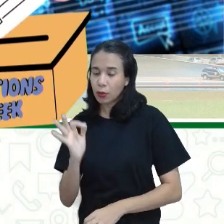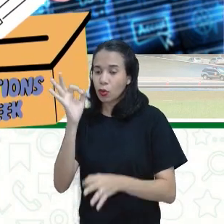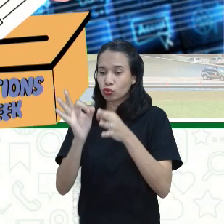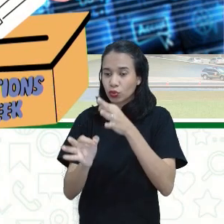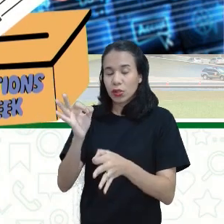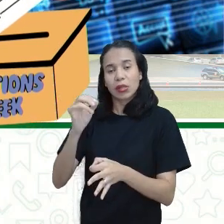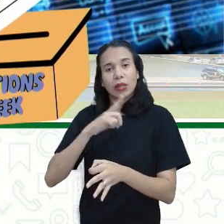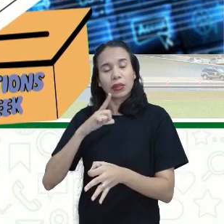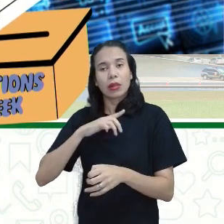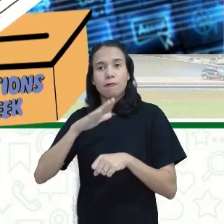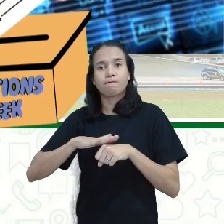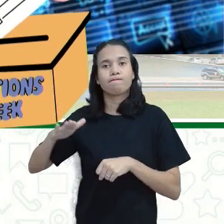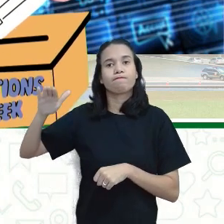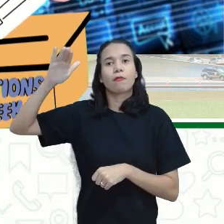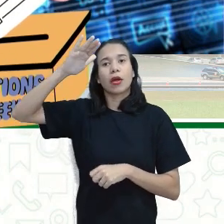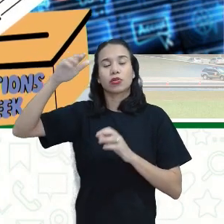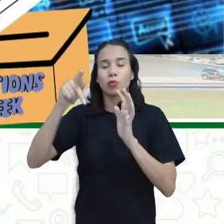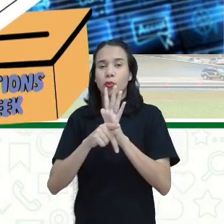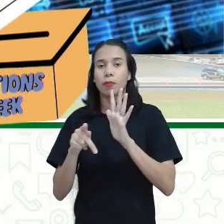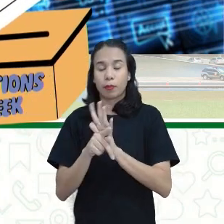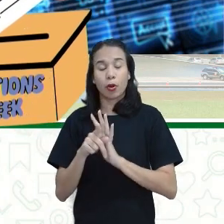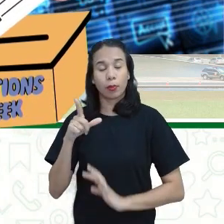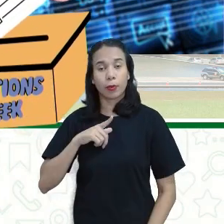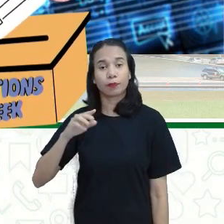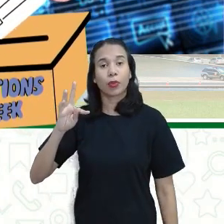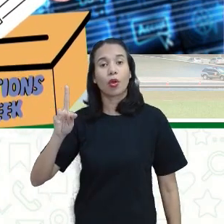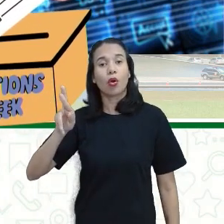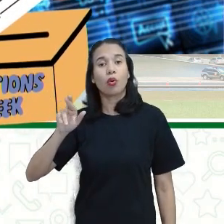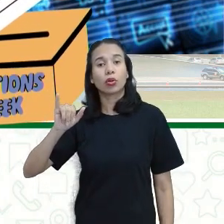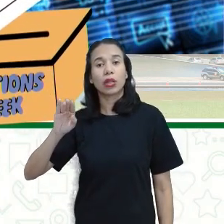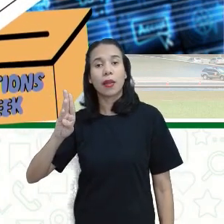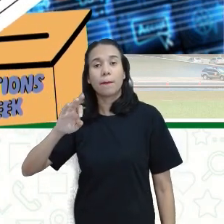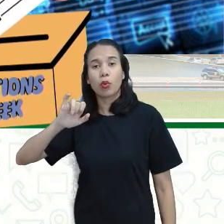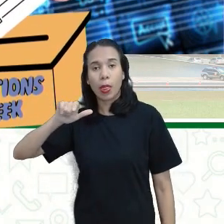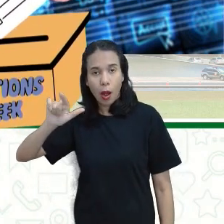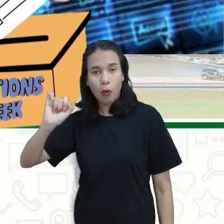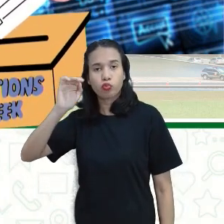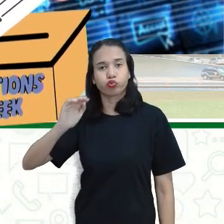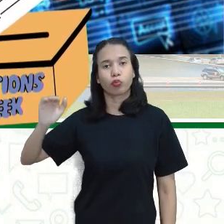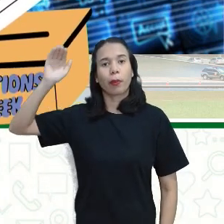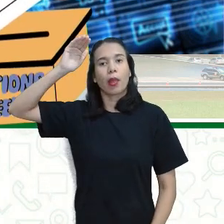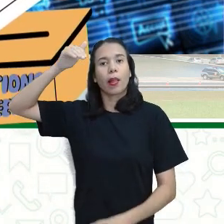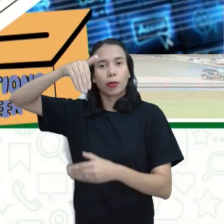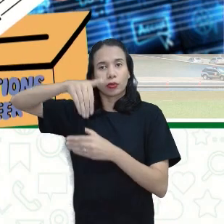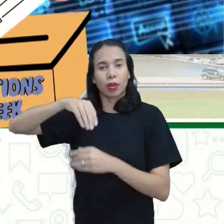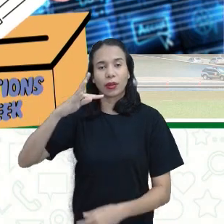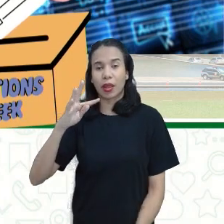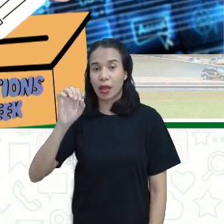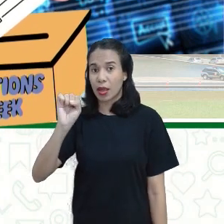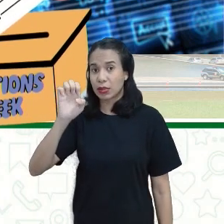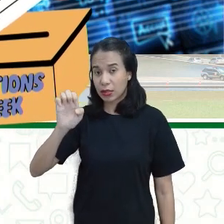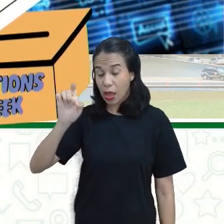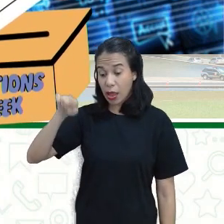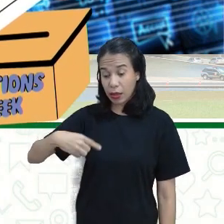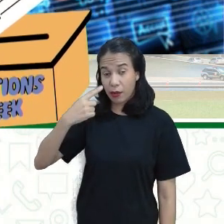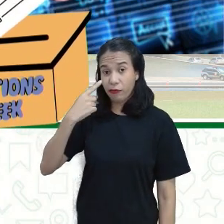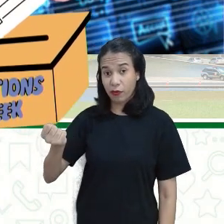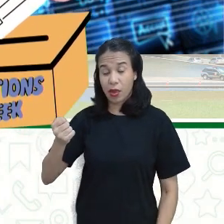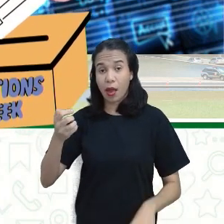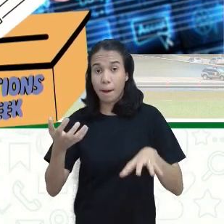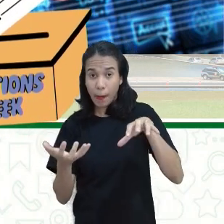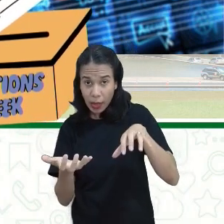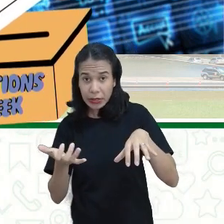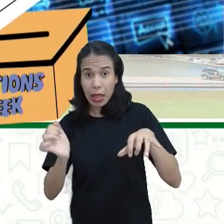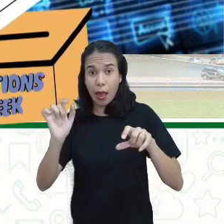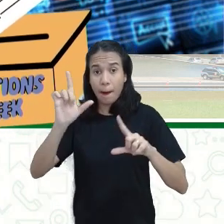possui como órgão máximo o Tribunal Superior Eleitoral, TSE, que tem sede em Brasília. Em nível estadual,